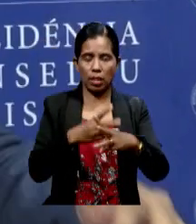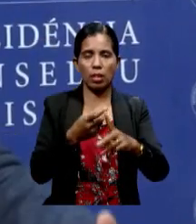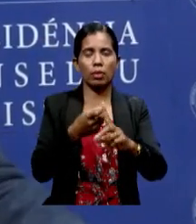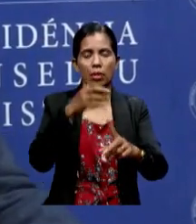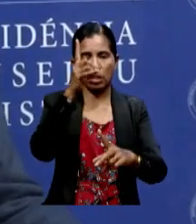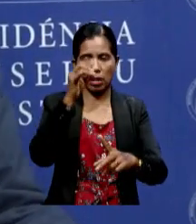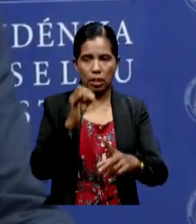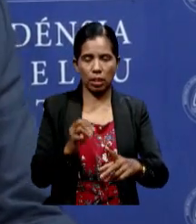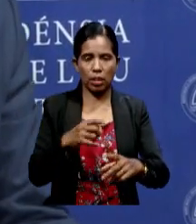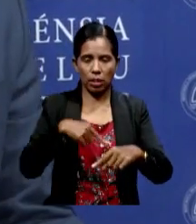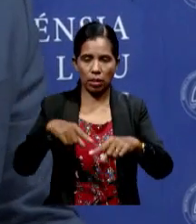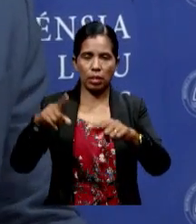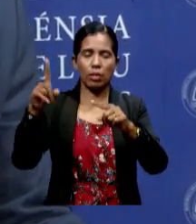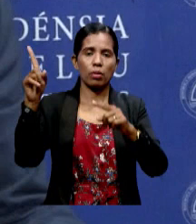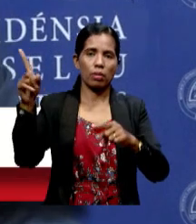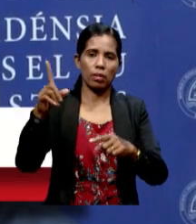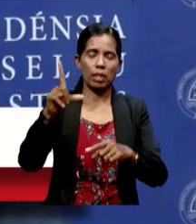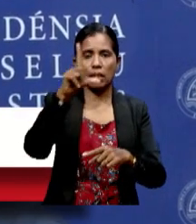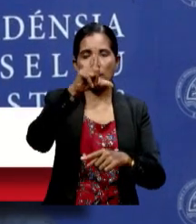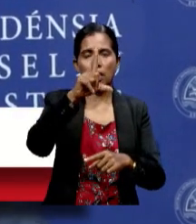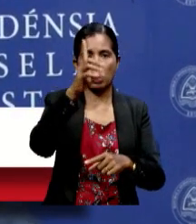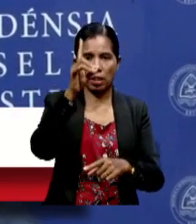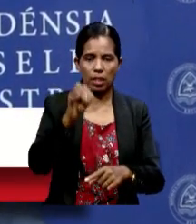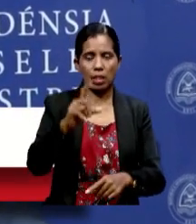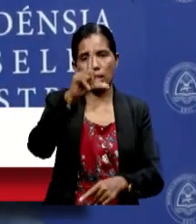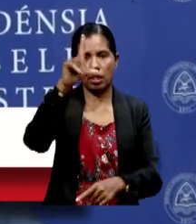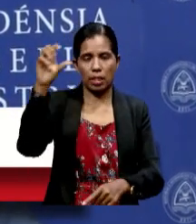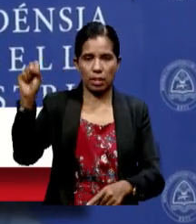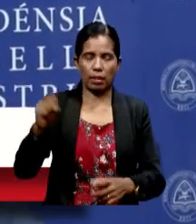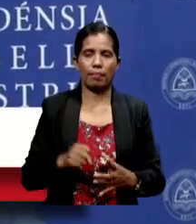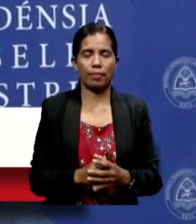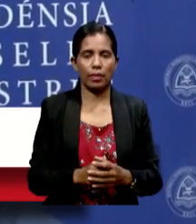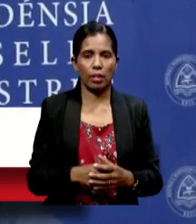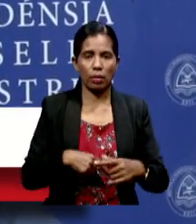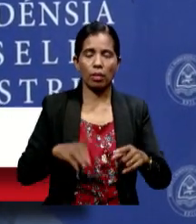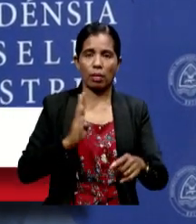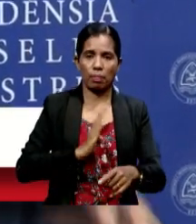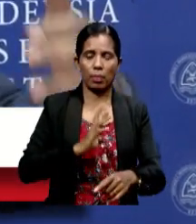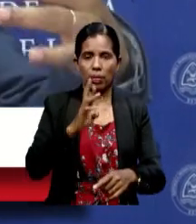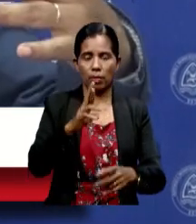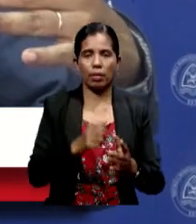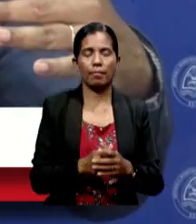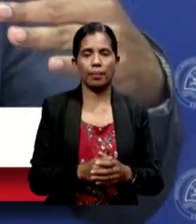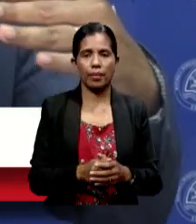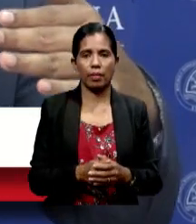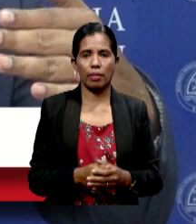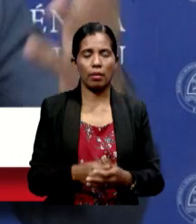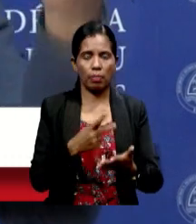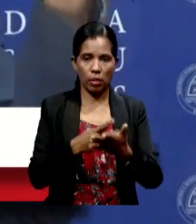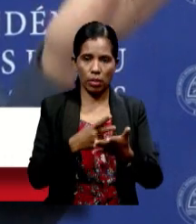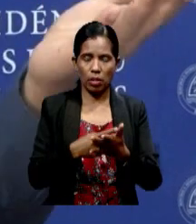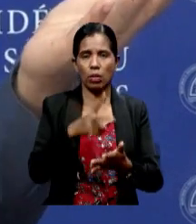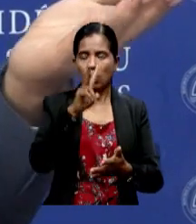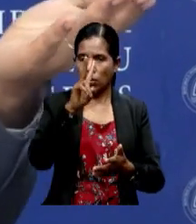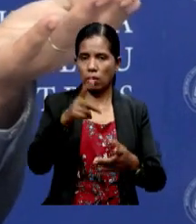Ne va toi mitiado to toi sa e cora ne va então projeto rua ne ide